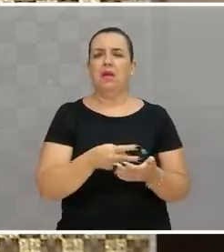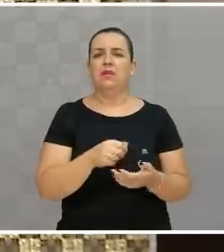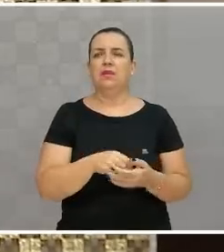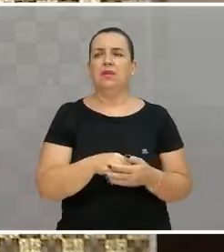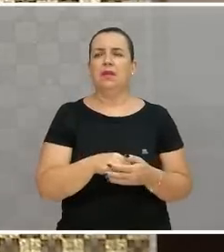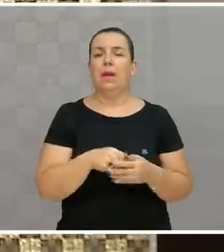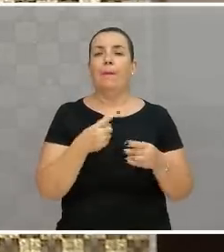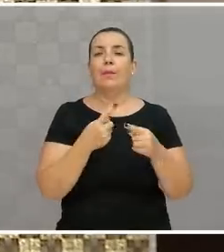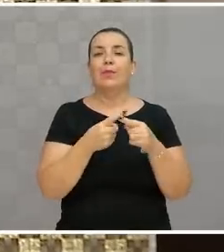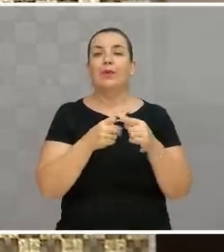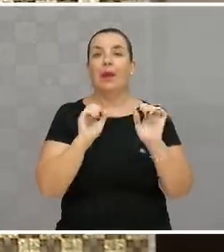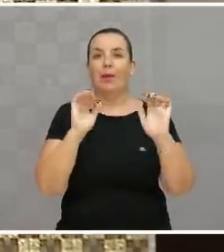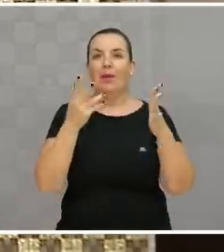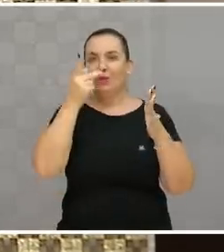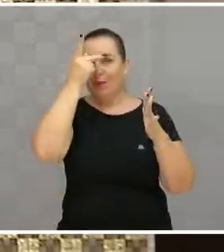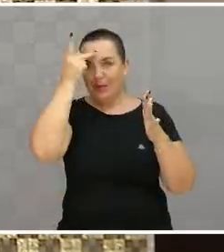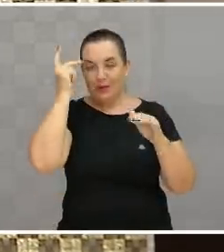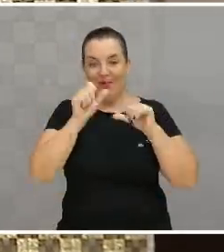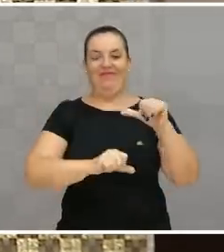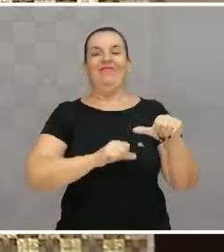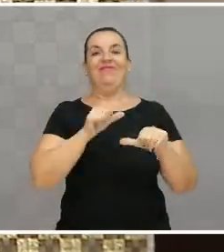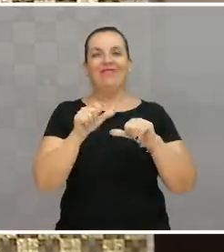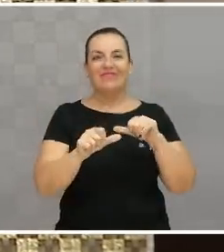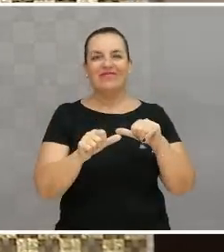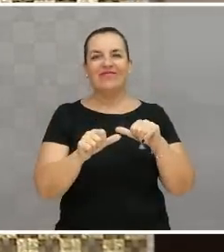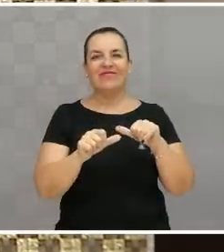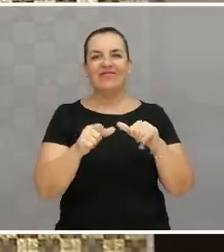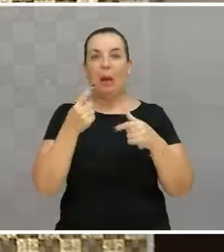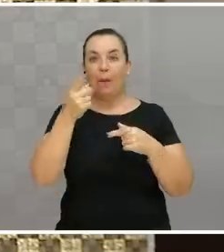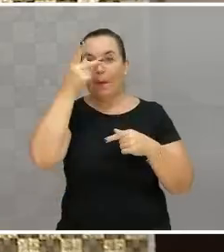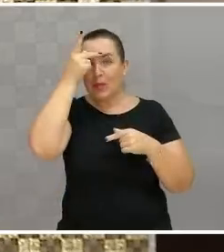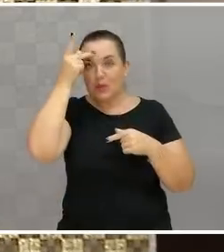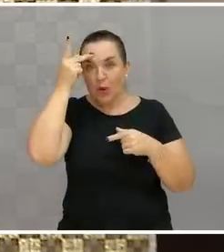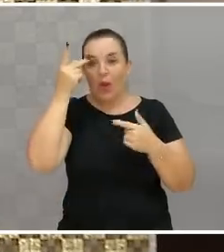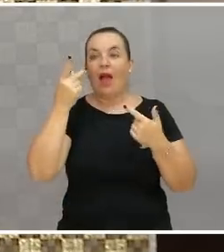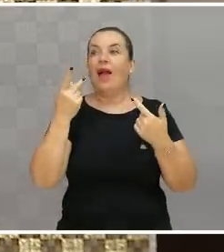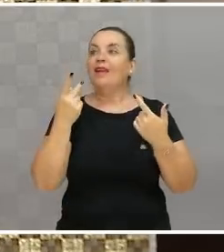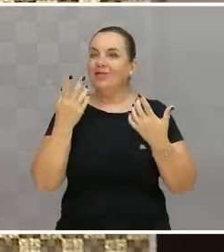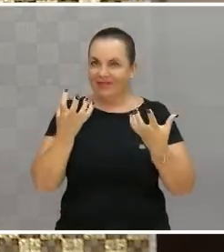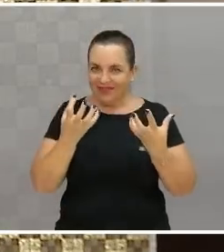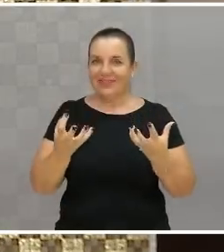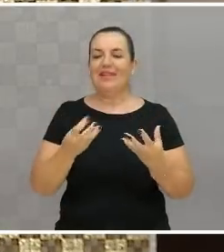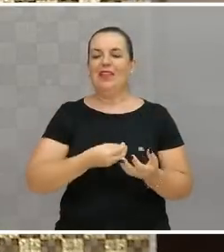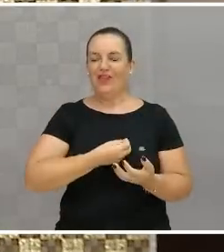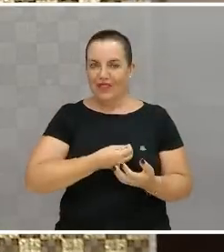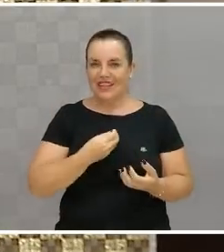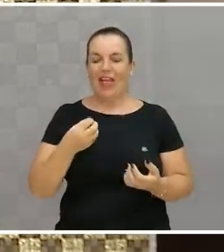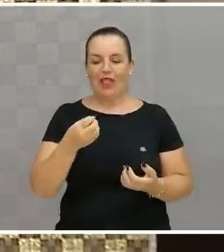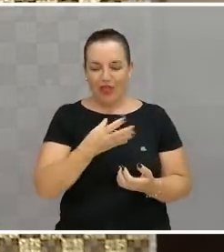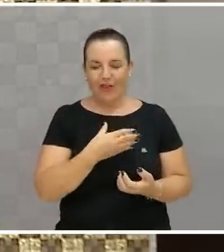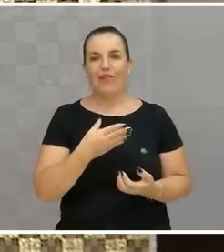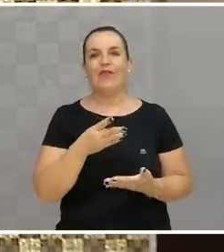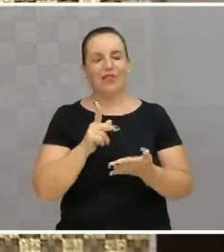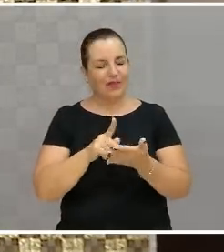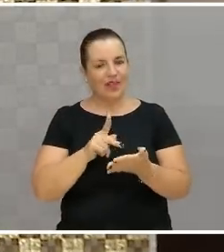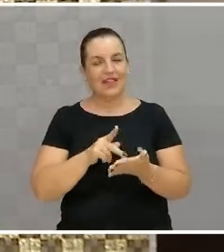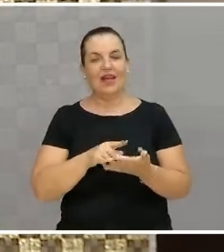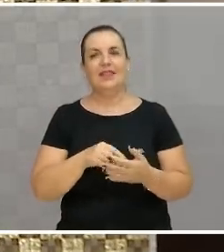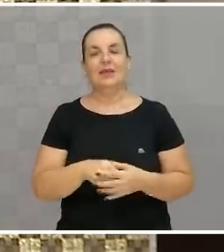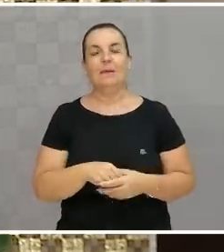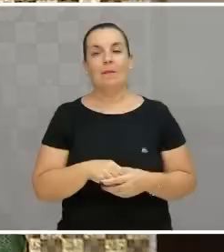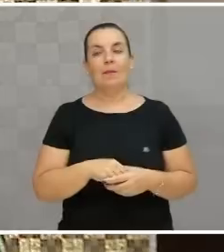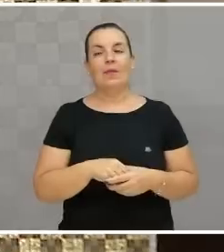uma pessoa se converte, quando alguém decide deixar a vida do pecado. Aí você vai dizer: